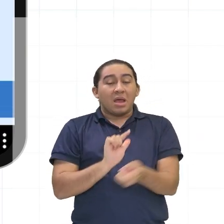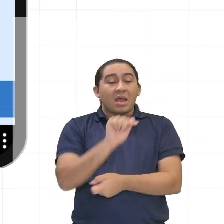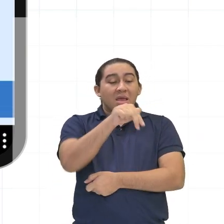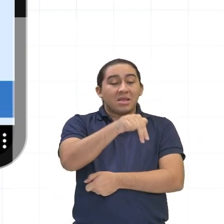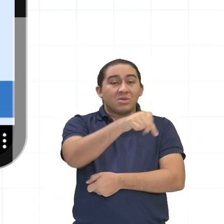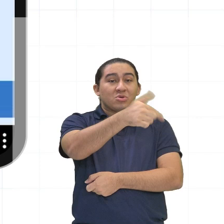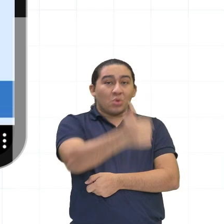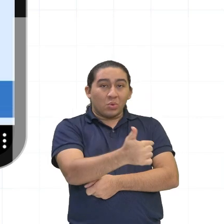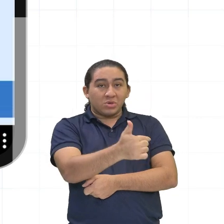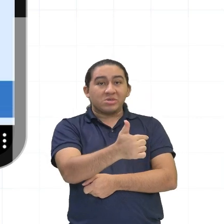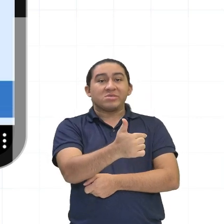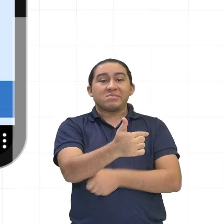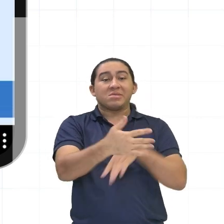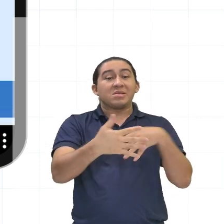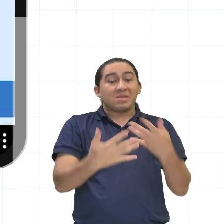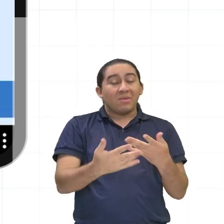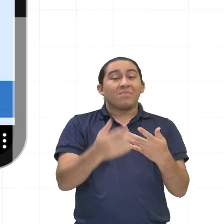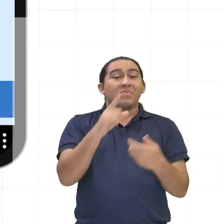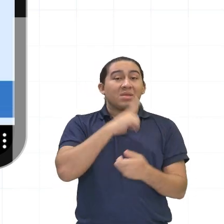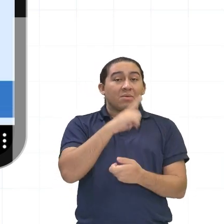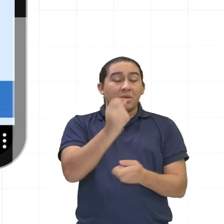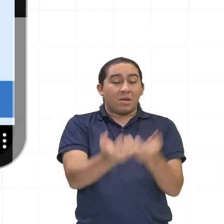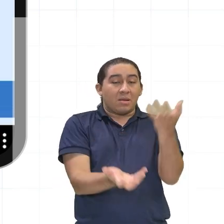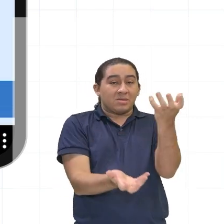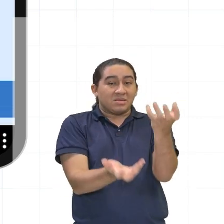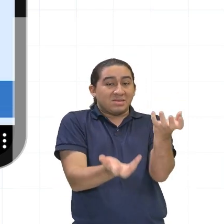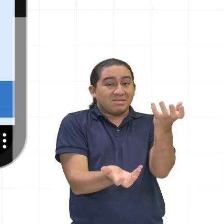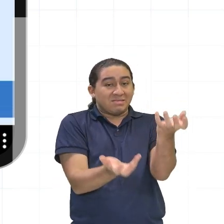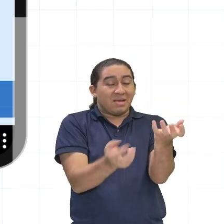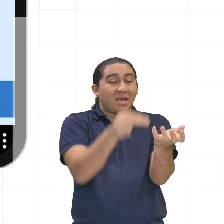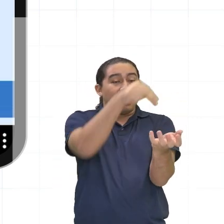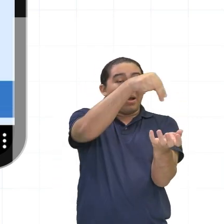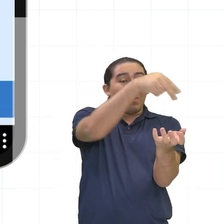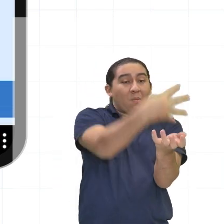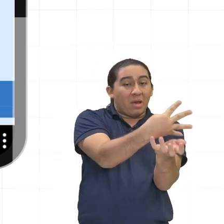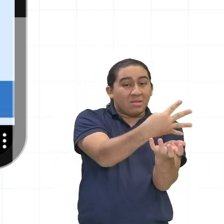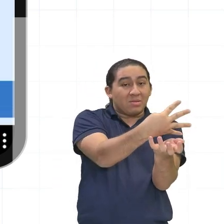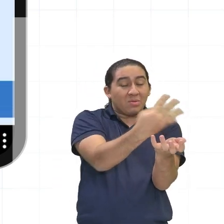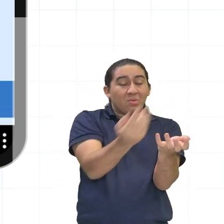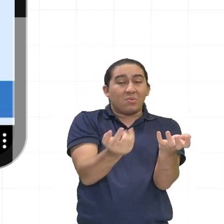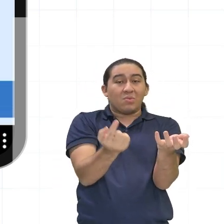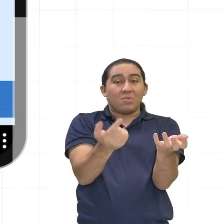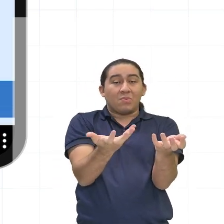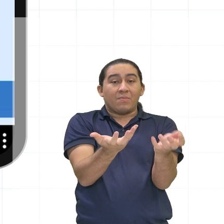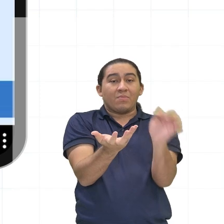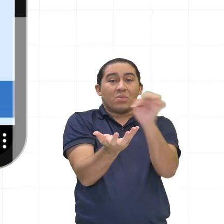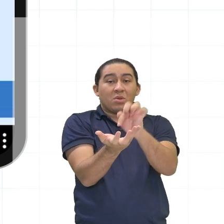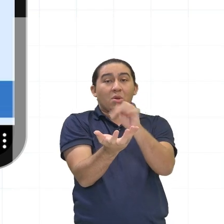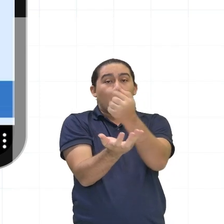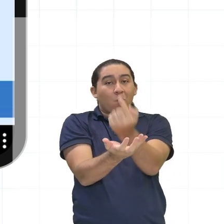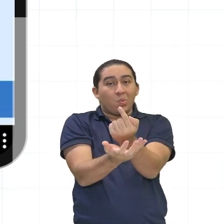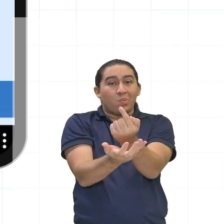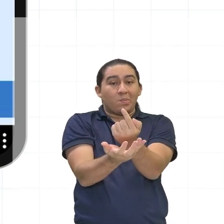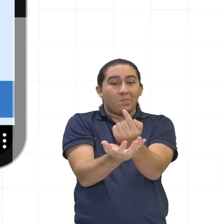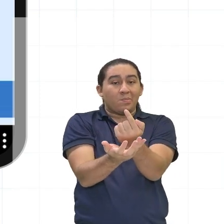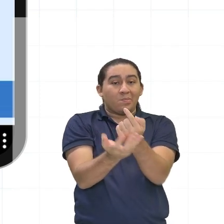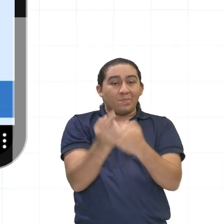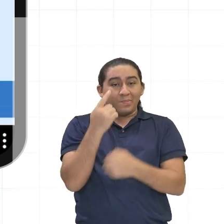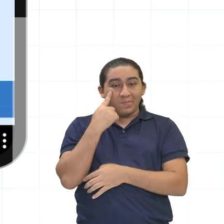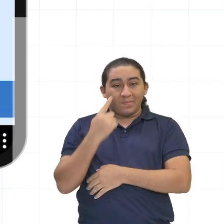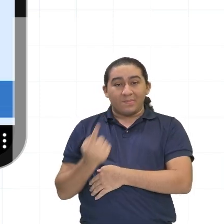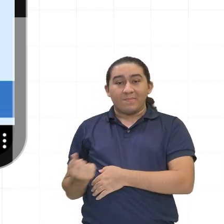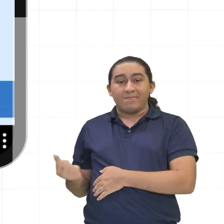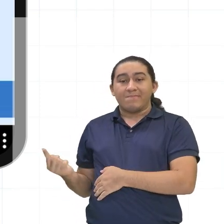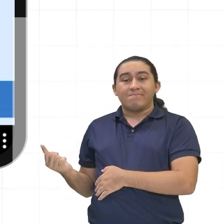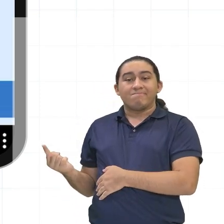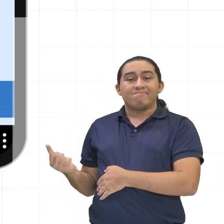lá. Porque agora eu tenho 2 de N2. Então, ficará N2, N2, 4. Então,